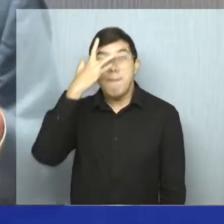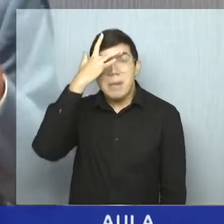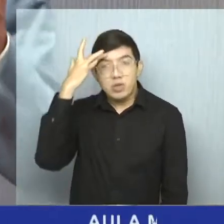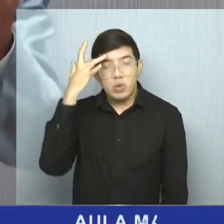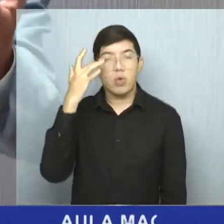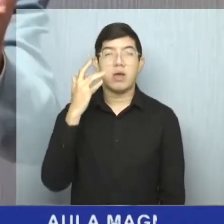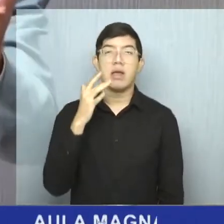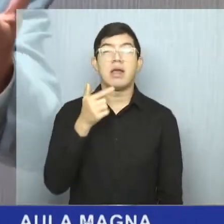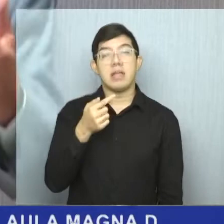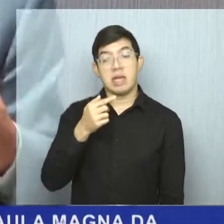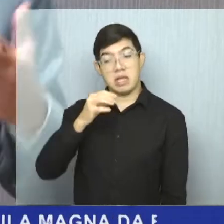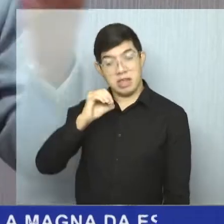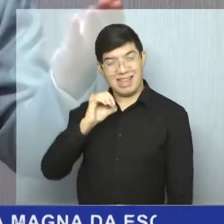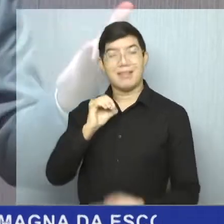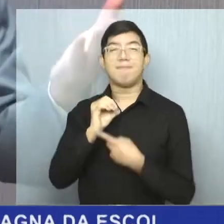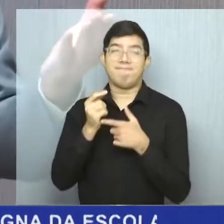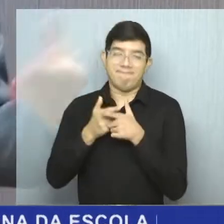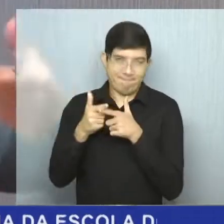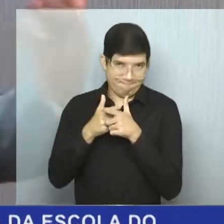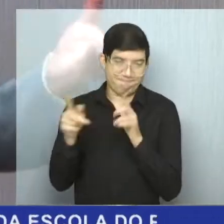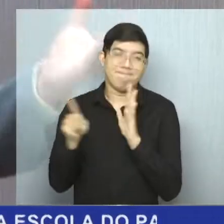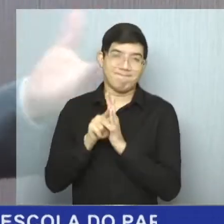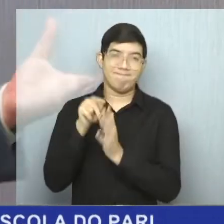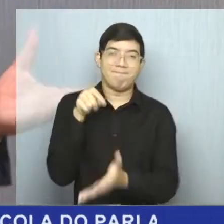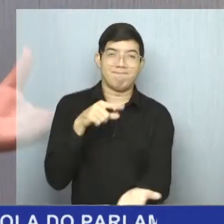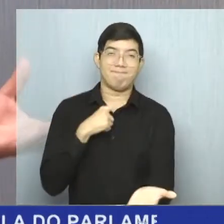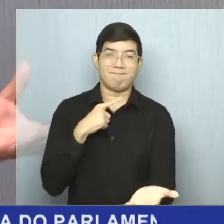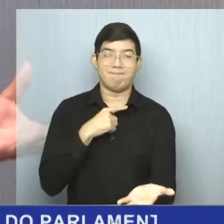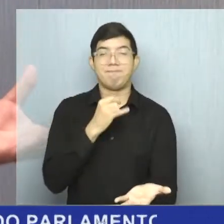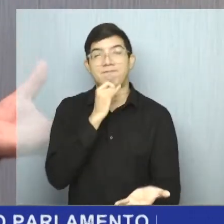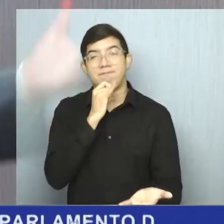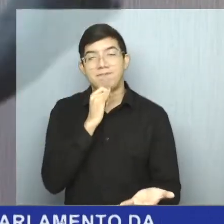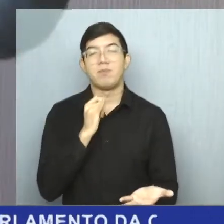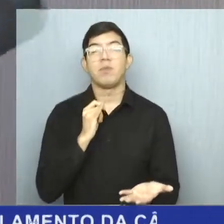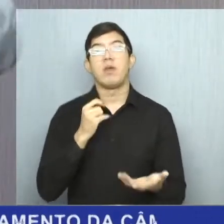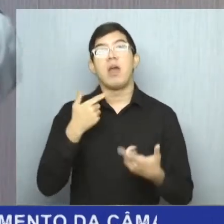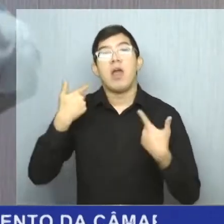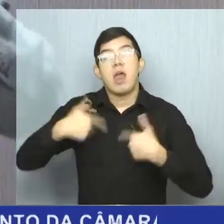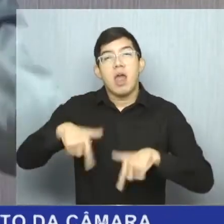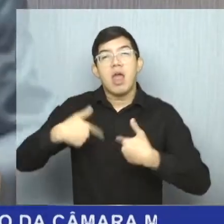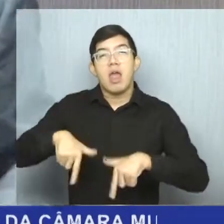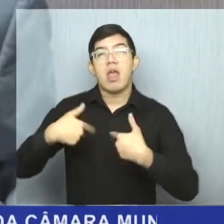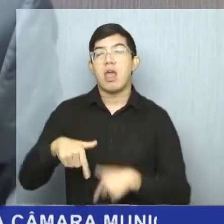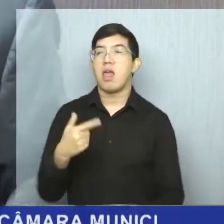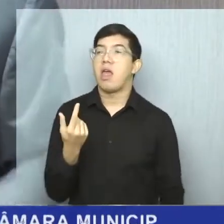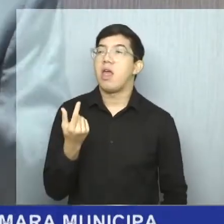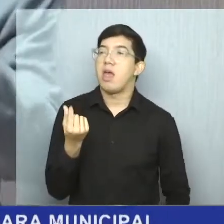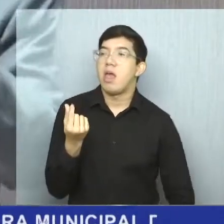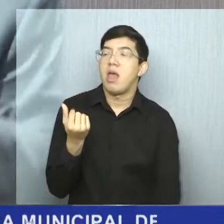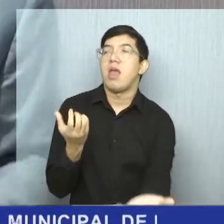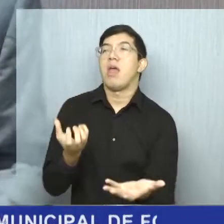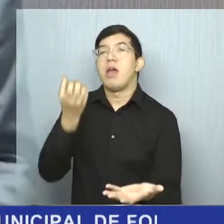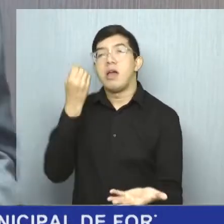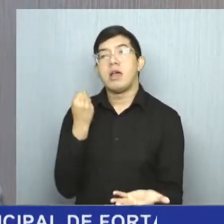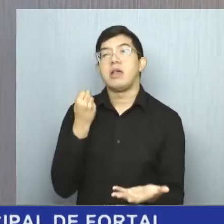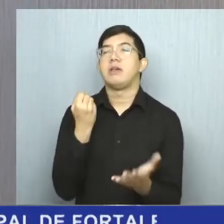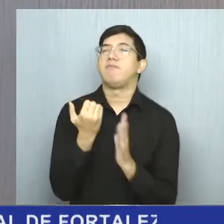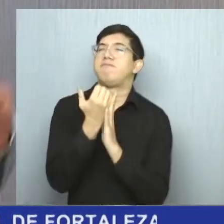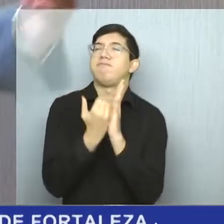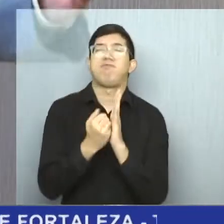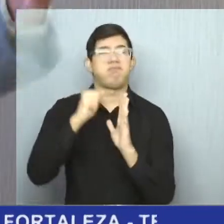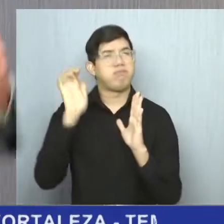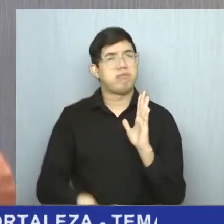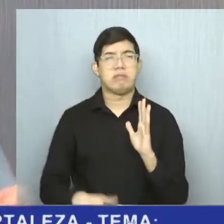se você tem uma super oferta de mão de obra, o preço dela, que é a renda, despenca aos menores valores da série histórica.